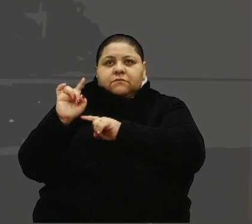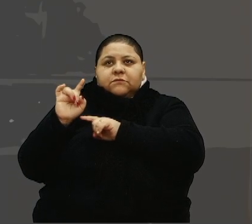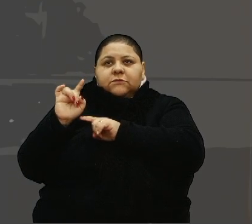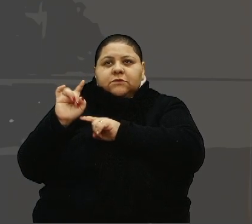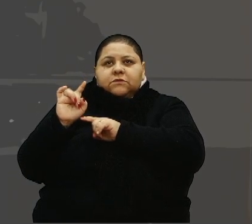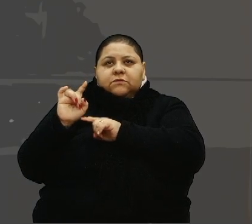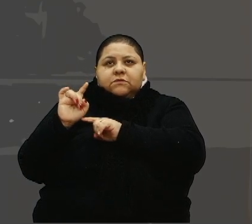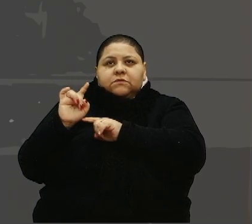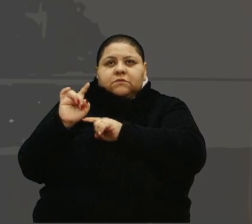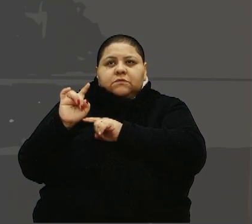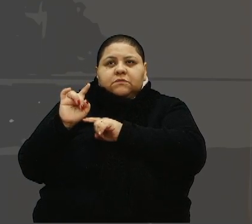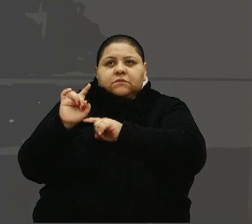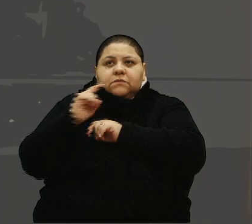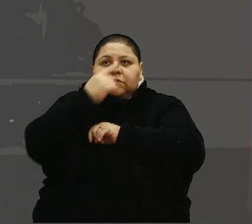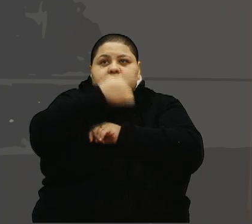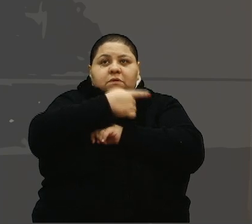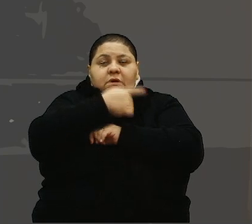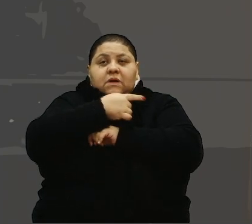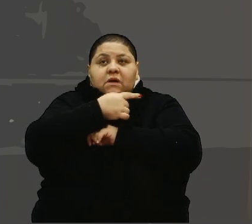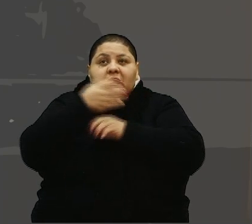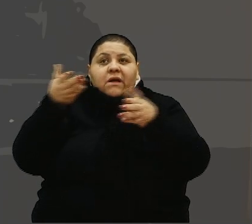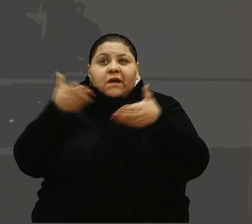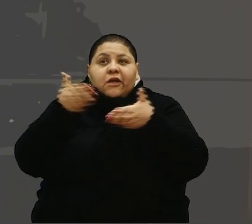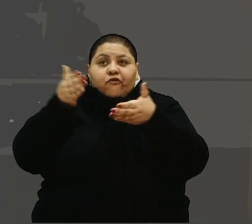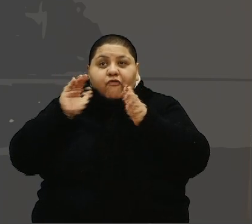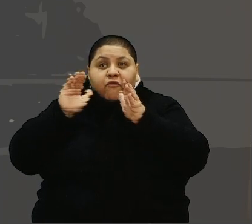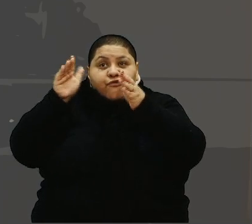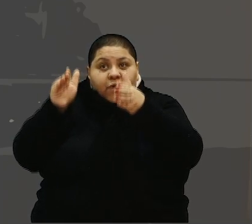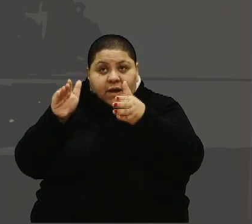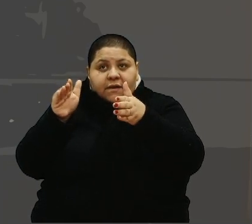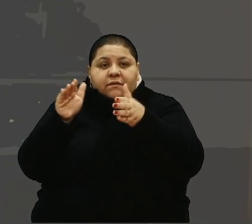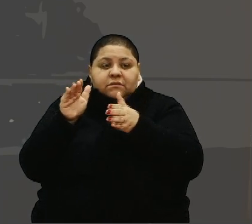E aqui, mas o que eu quero mesmo é me deter...